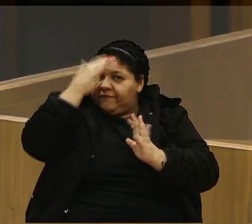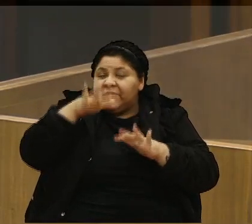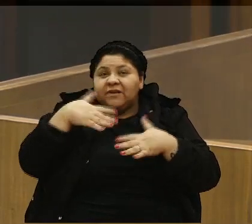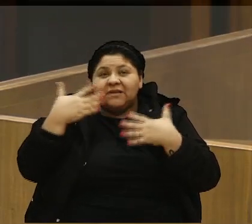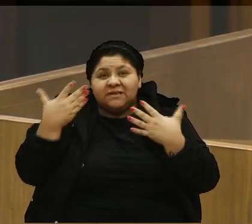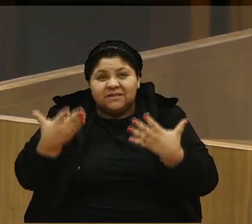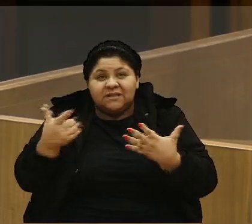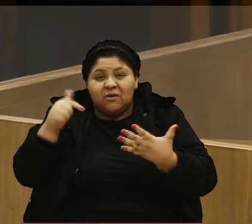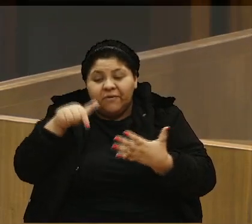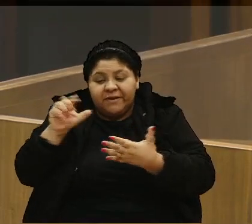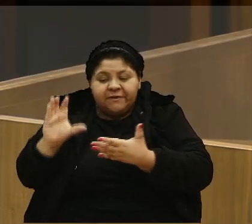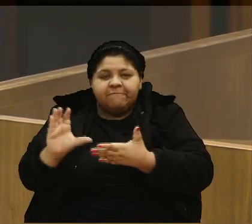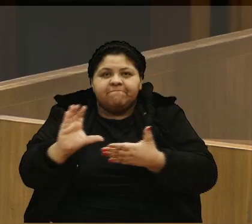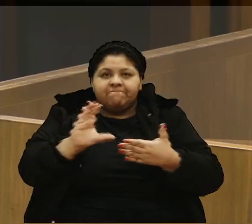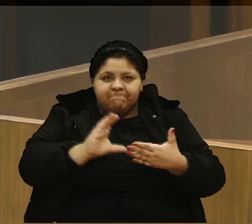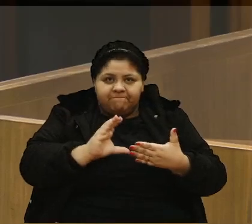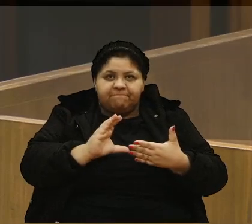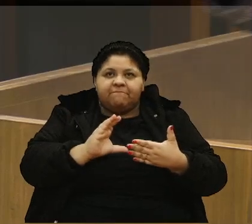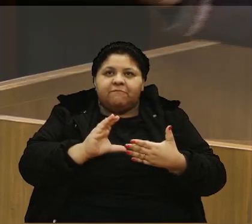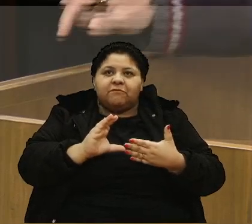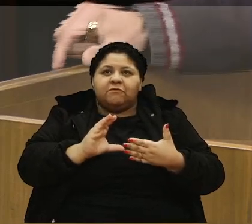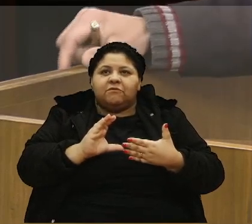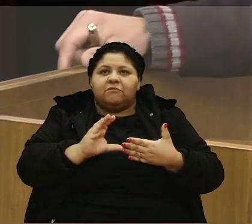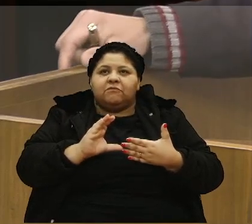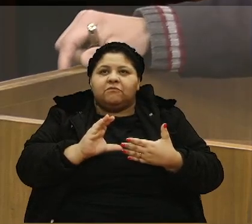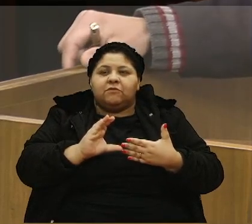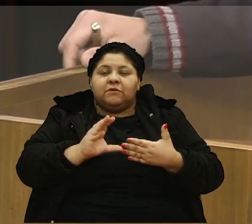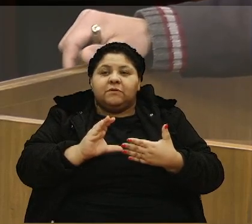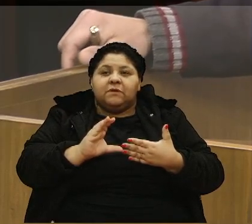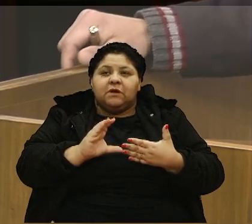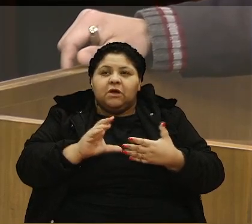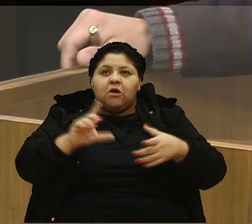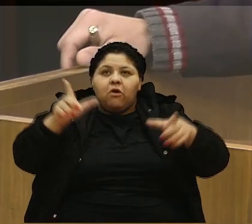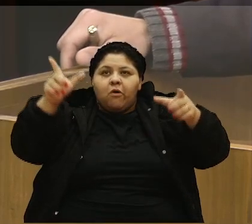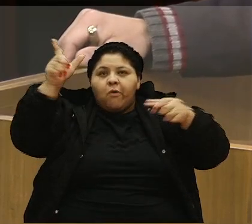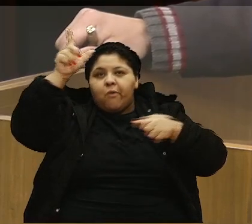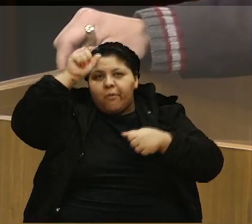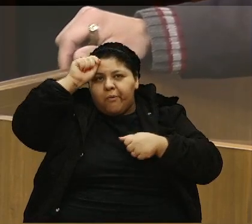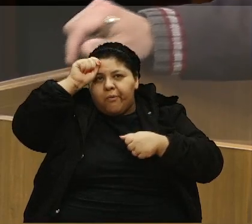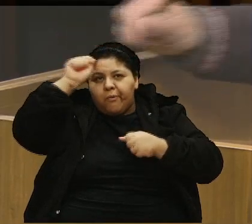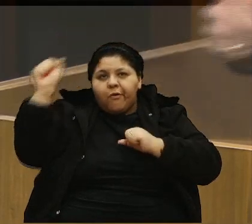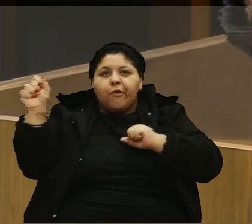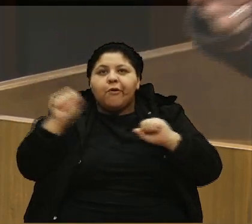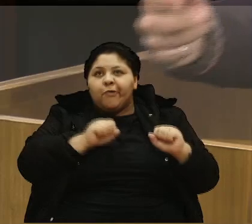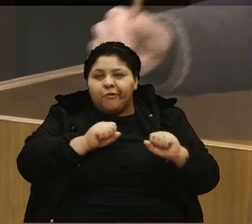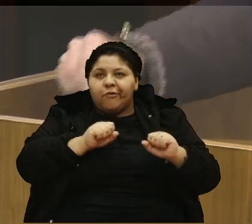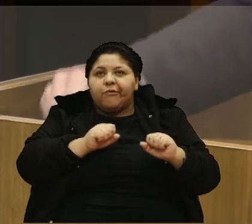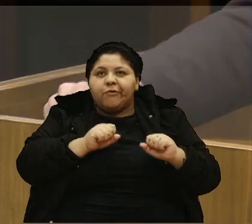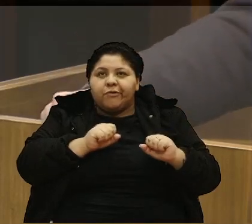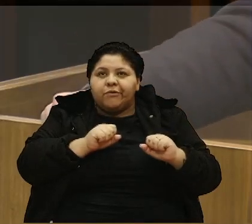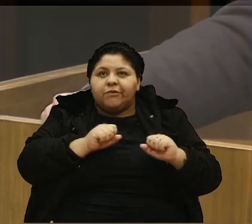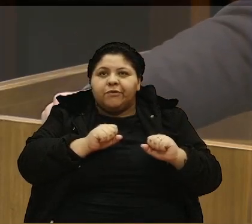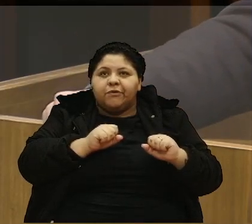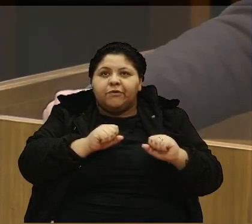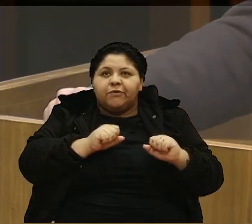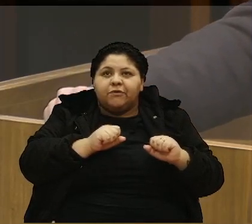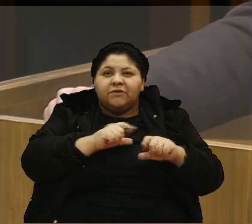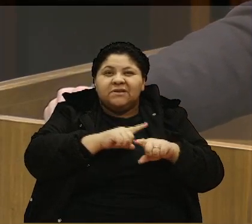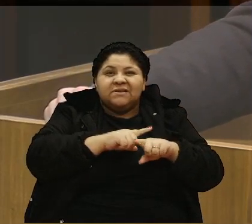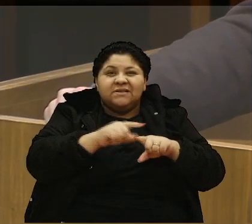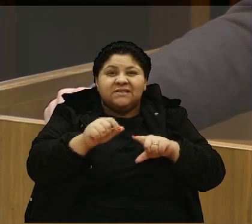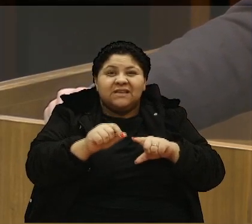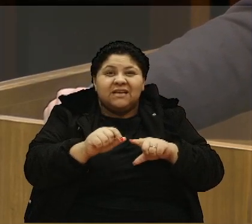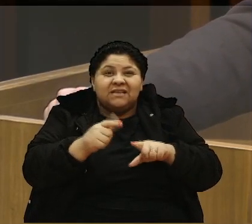essas verbas vêm para tirarmos desse sufoco e podermos sair deste estado o